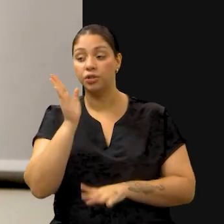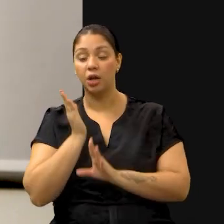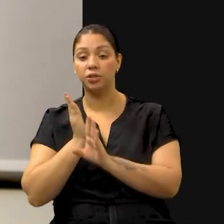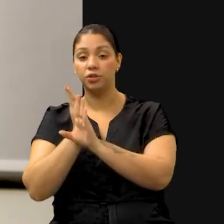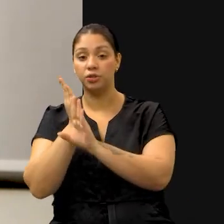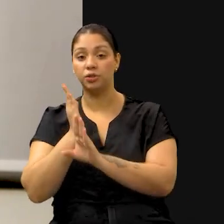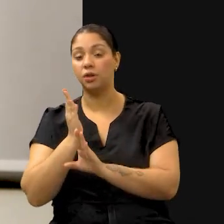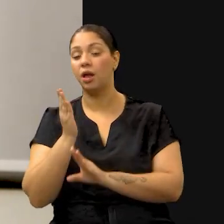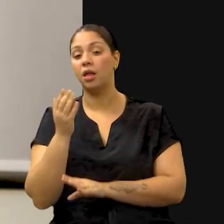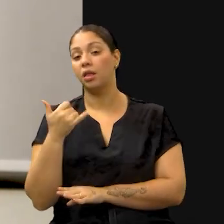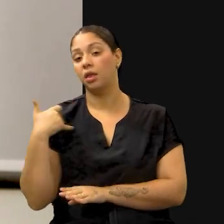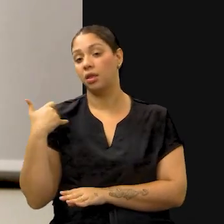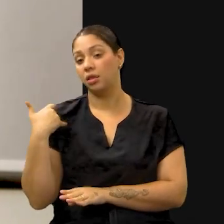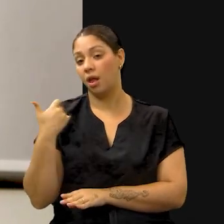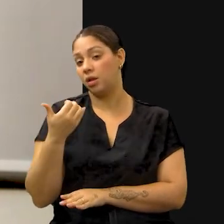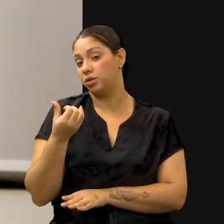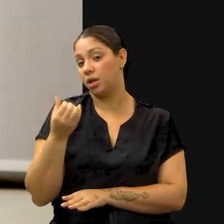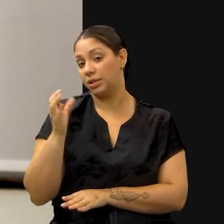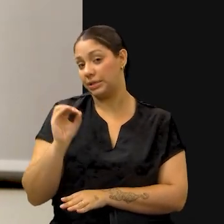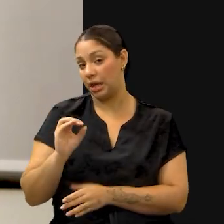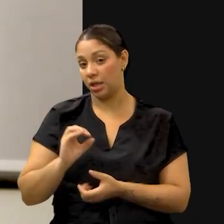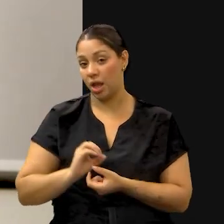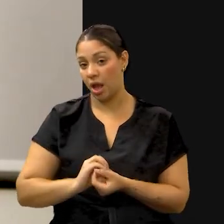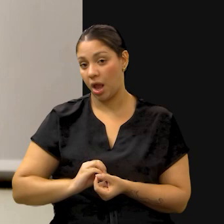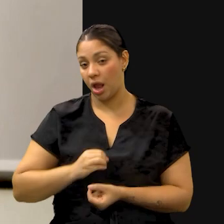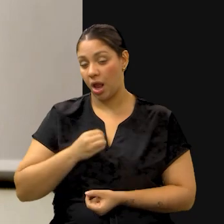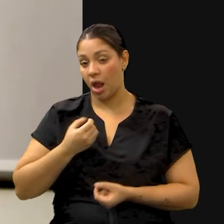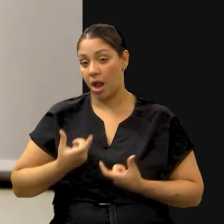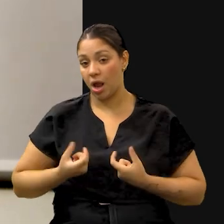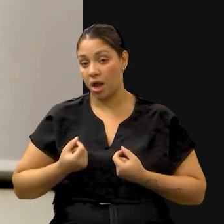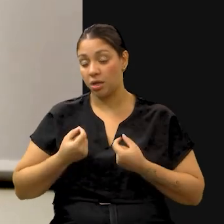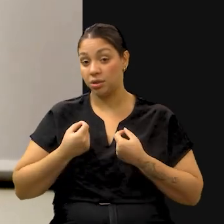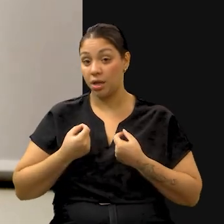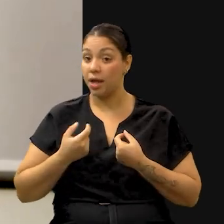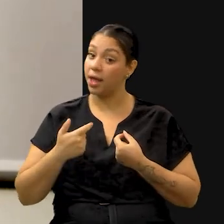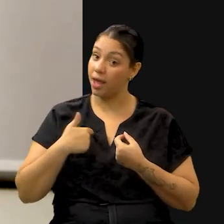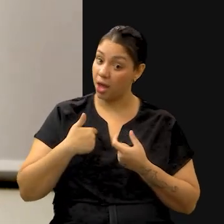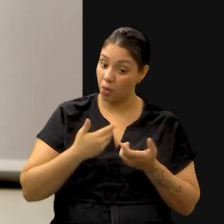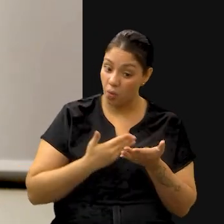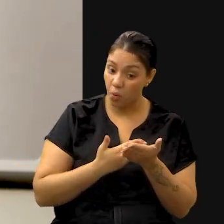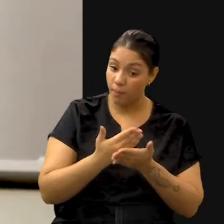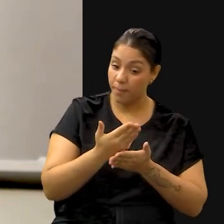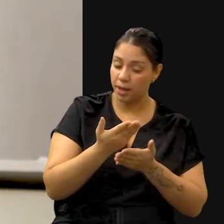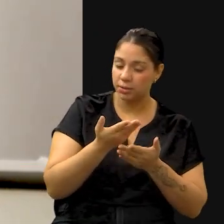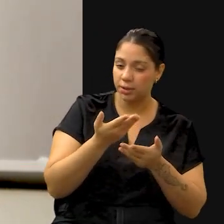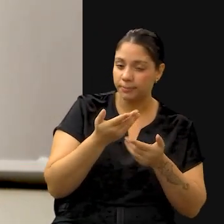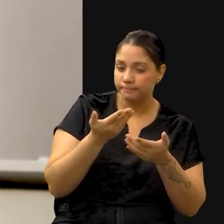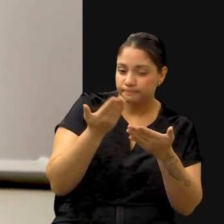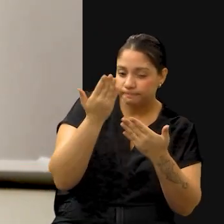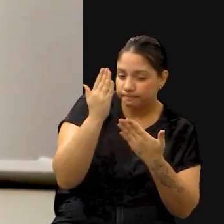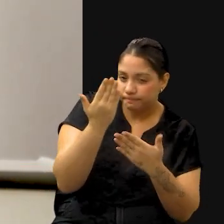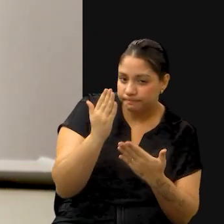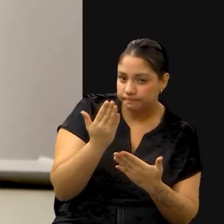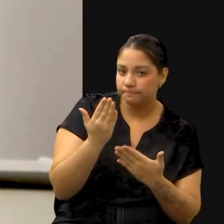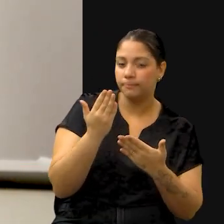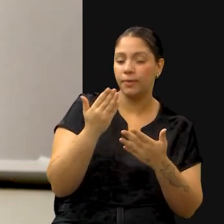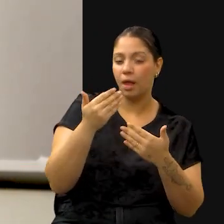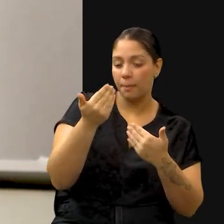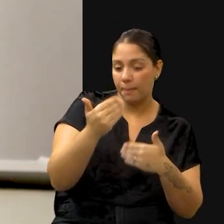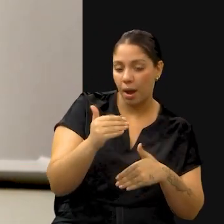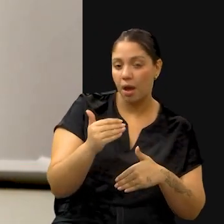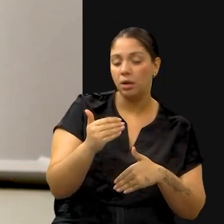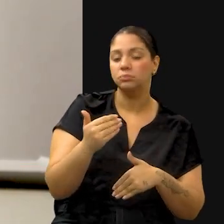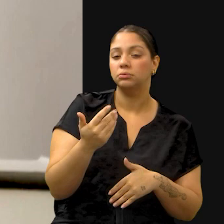diagnosticada com câncer coloretal aos 60 anos, é ideal que eu comece os meus exames preventivos aos